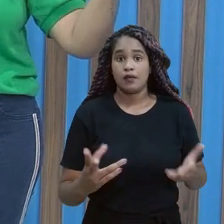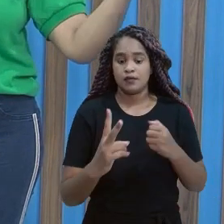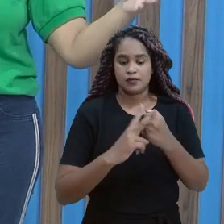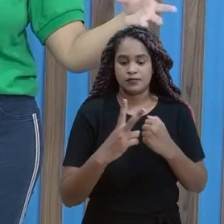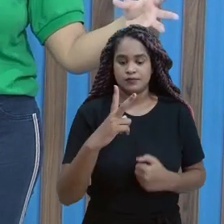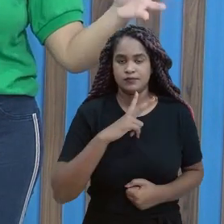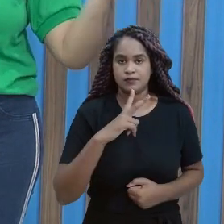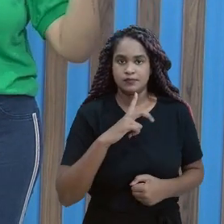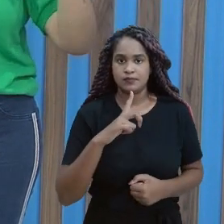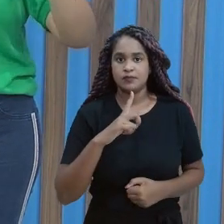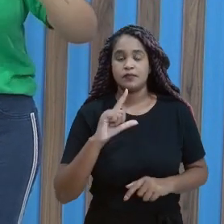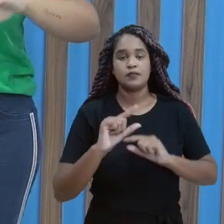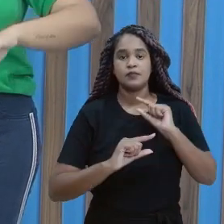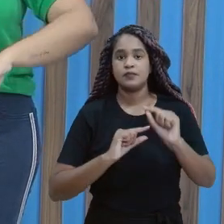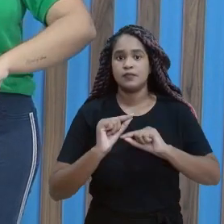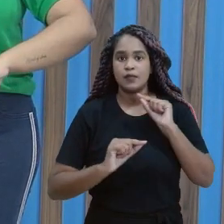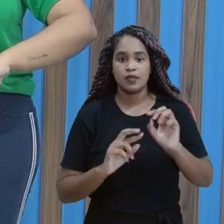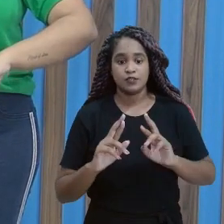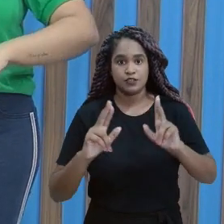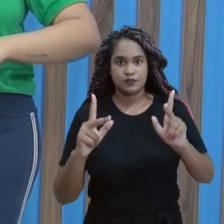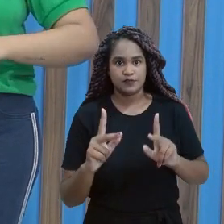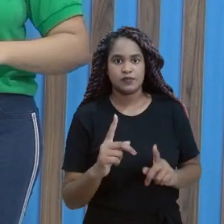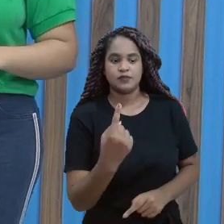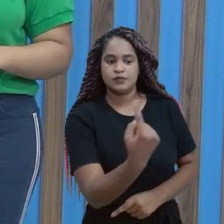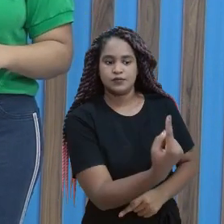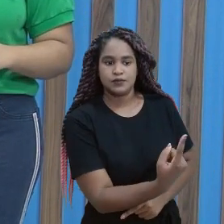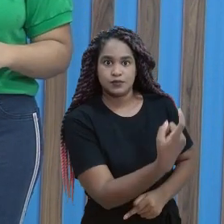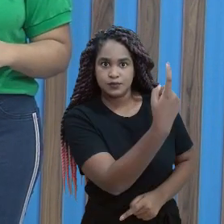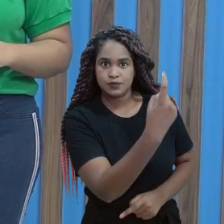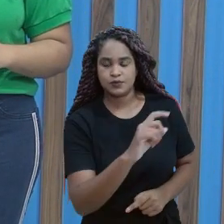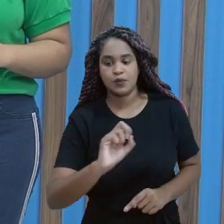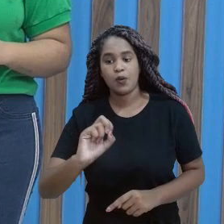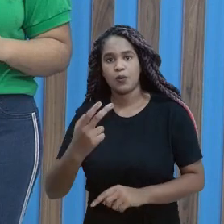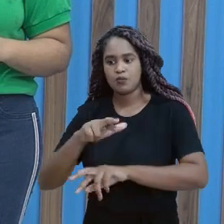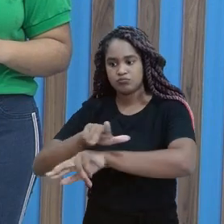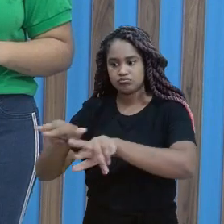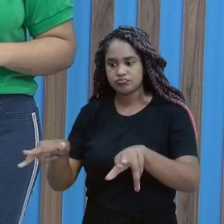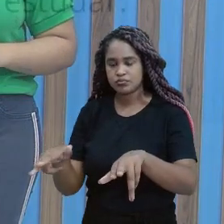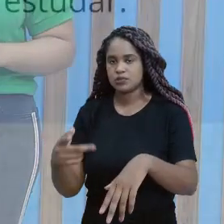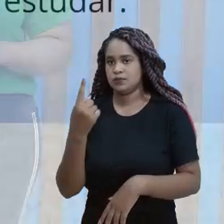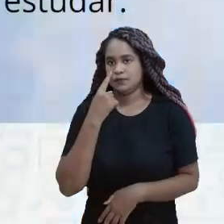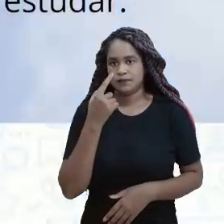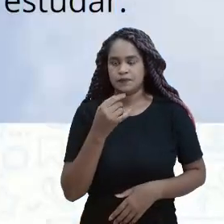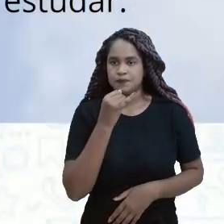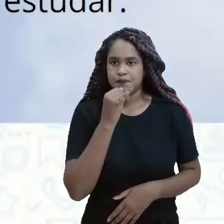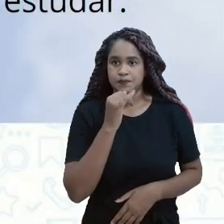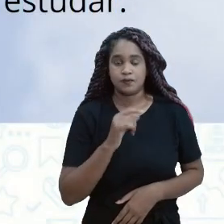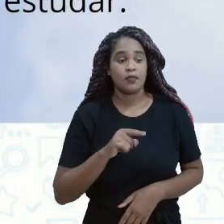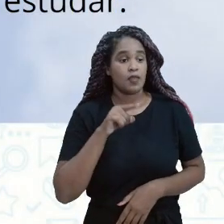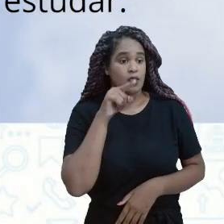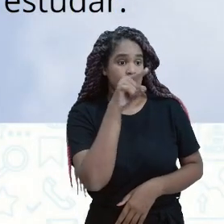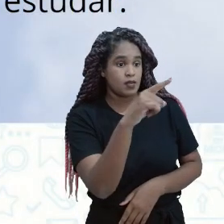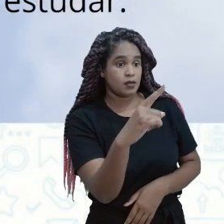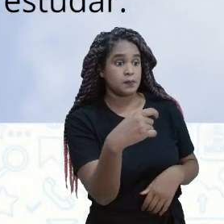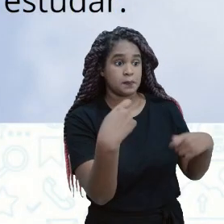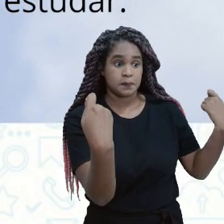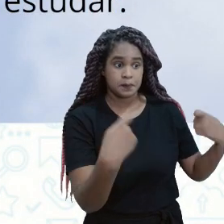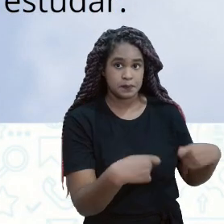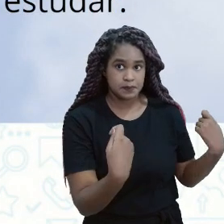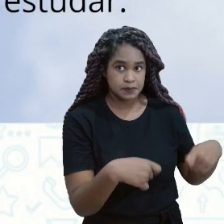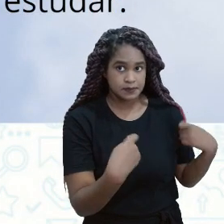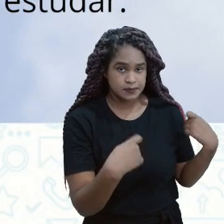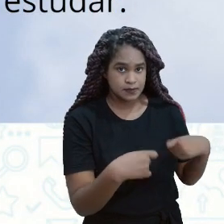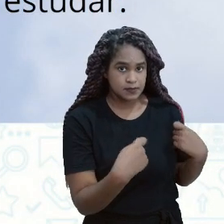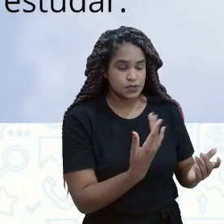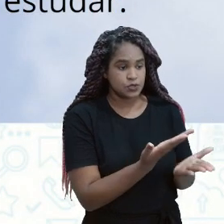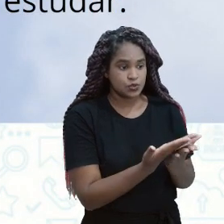questão de ser singular ou plural. Vamos lá para os exemplos? Ó, quando eu digo assim, ele tem que estudar, é uma pessoa